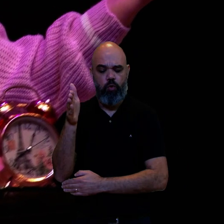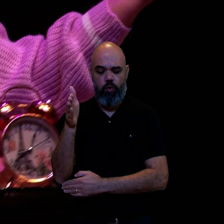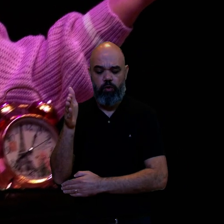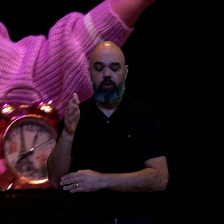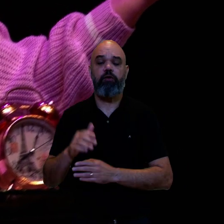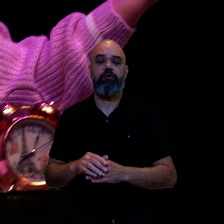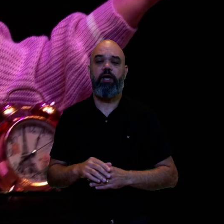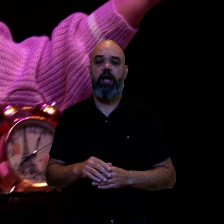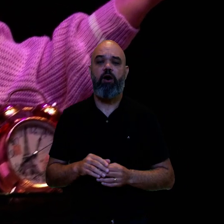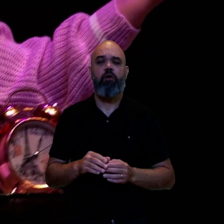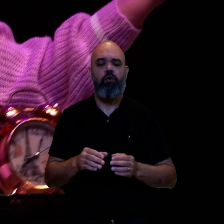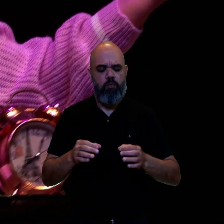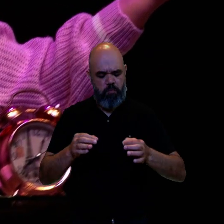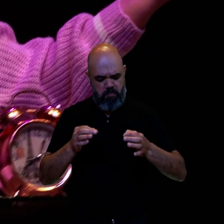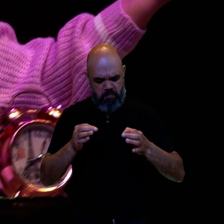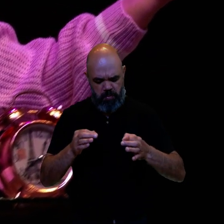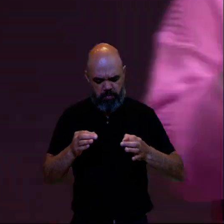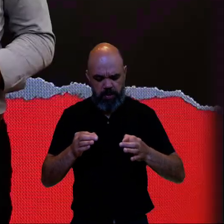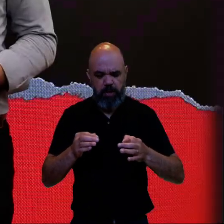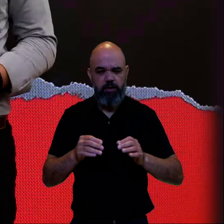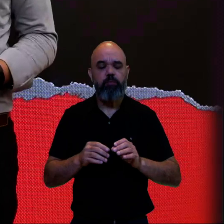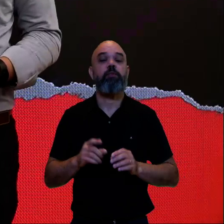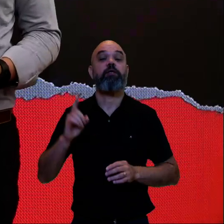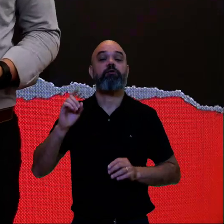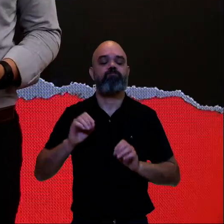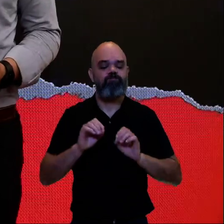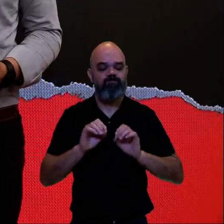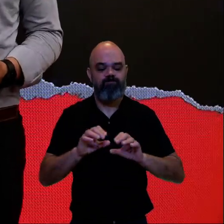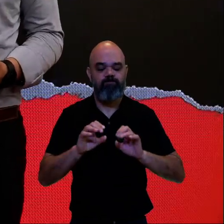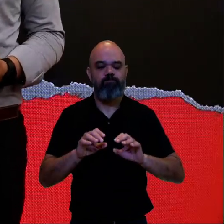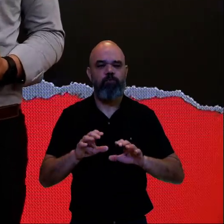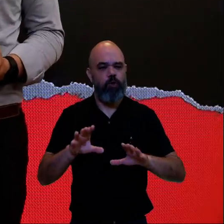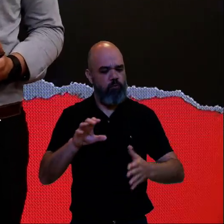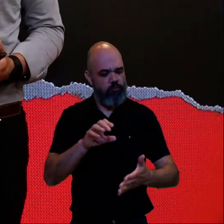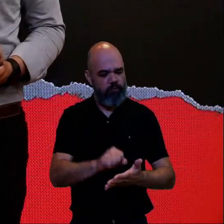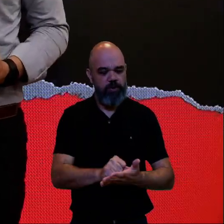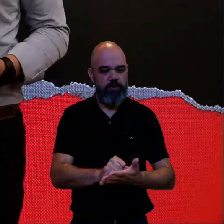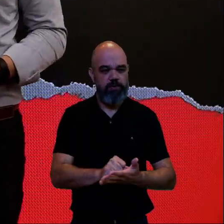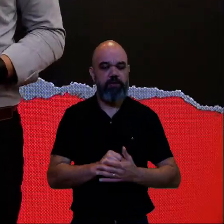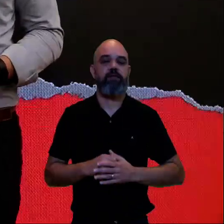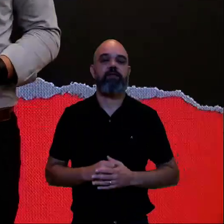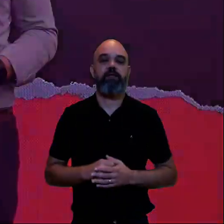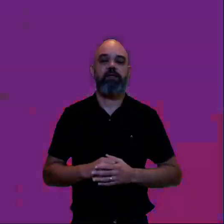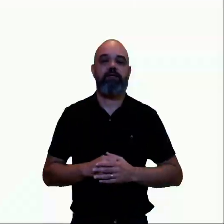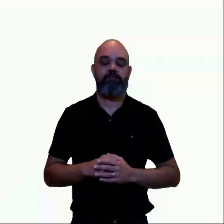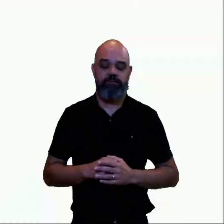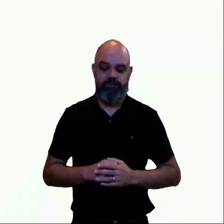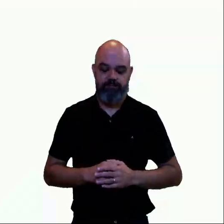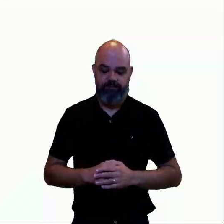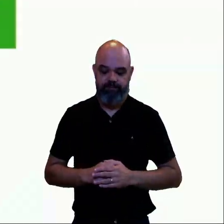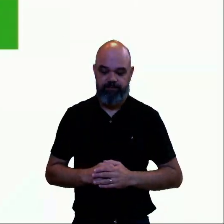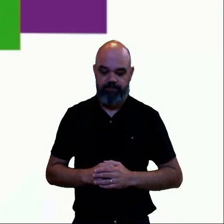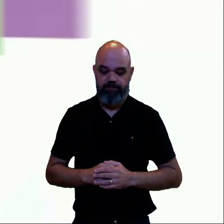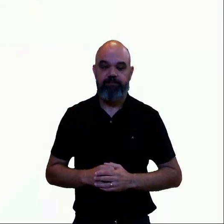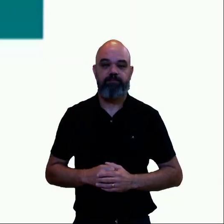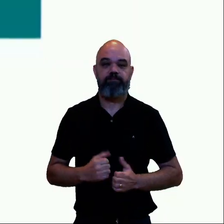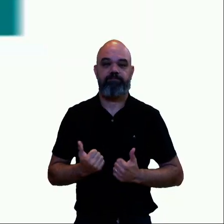preparado para ministrar sobre a vida de vocês, mulheres. Faz a sua inscrição, não deixe essa oportunidade passar.